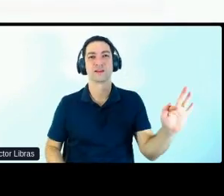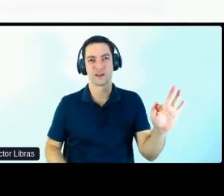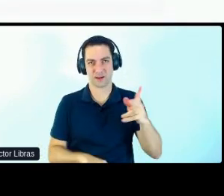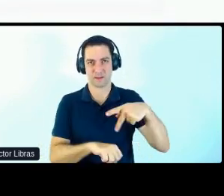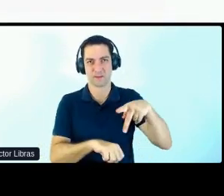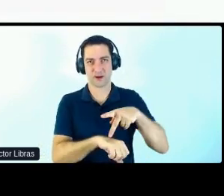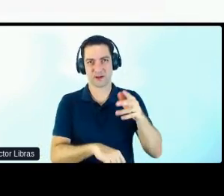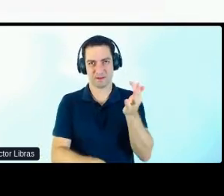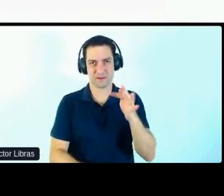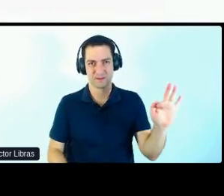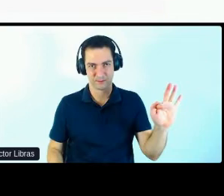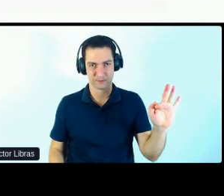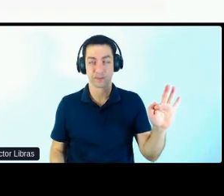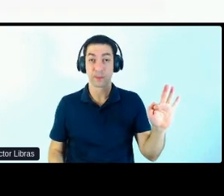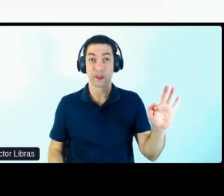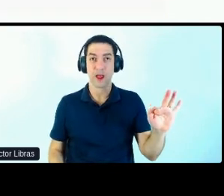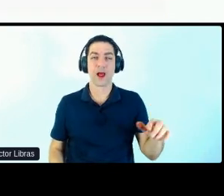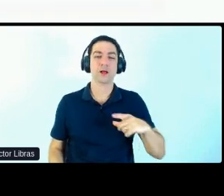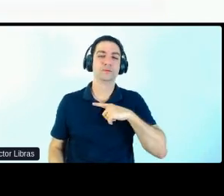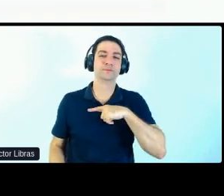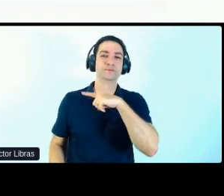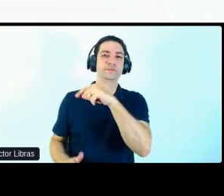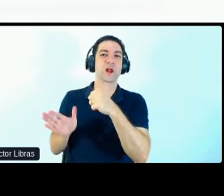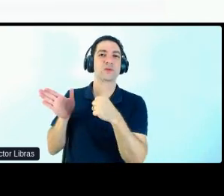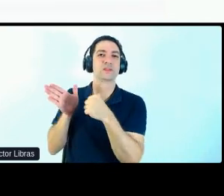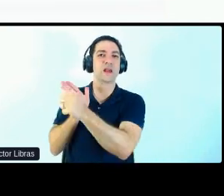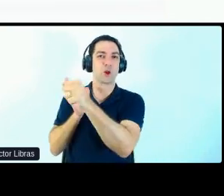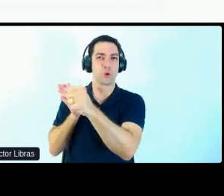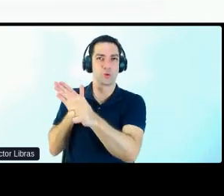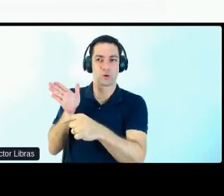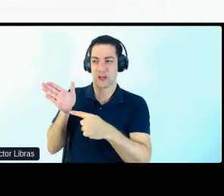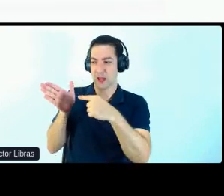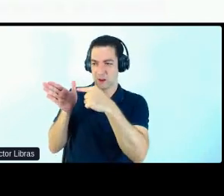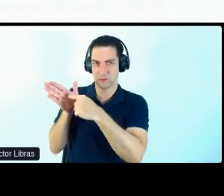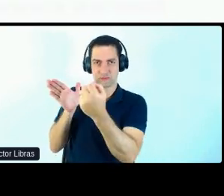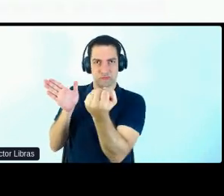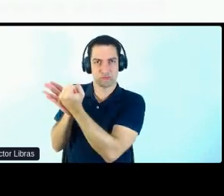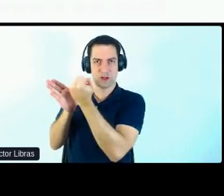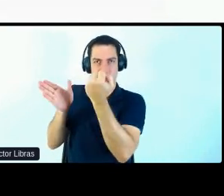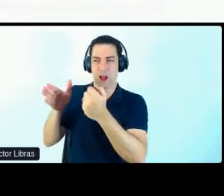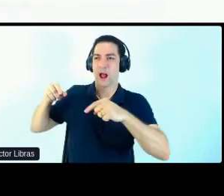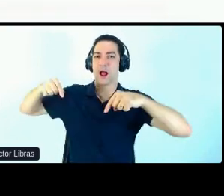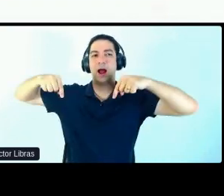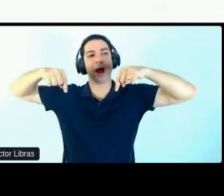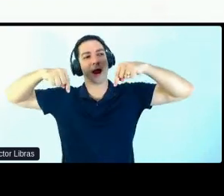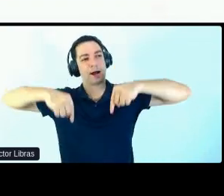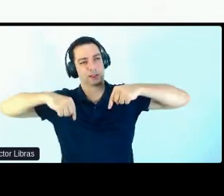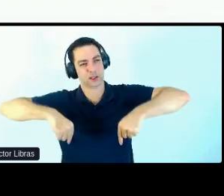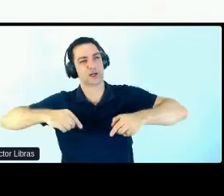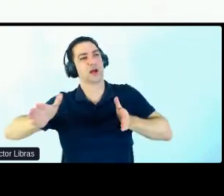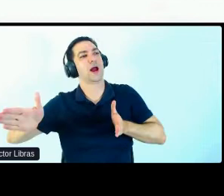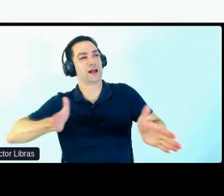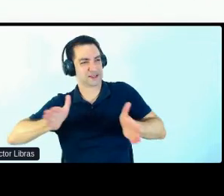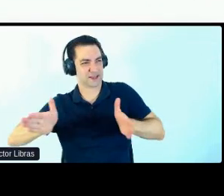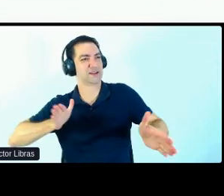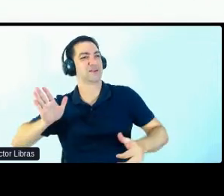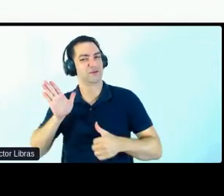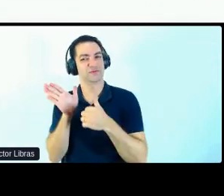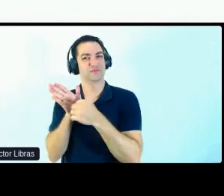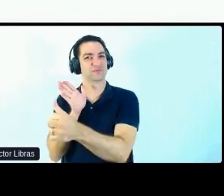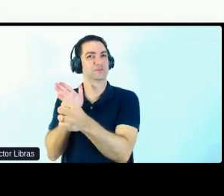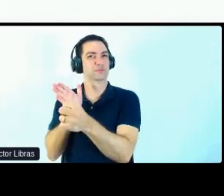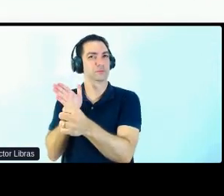de lugar acessível. Quando fala isso daqui, esse lugar é acessível, tem um selo de acessibilidade. Mas acessibilidade para